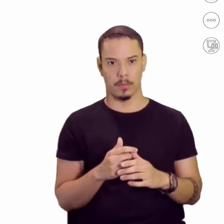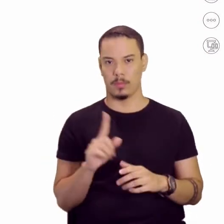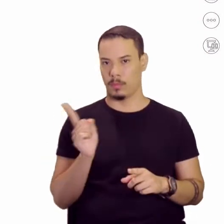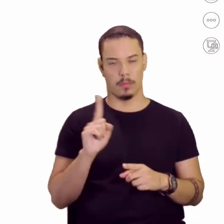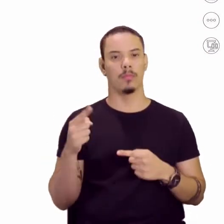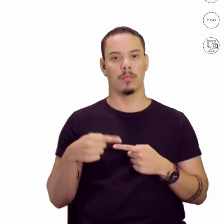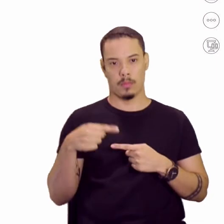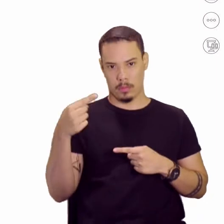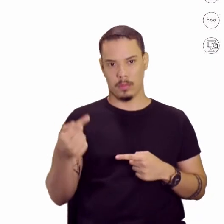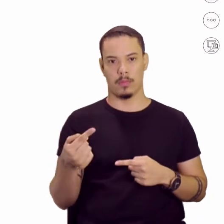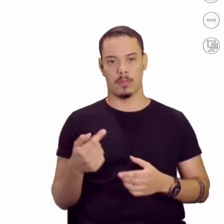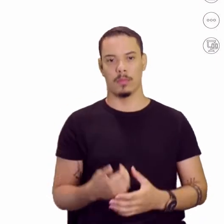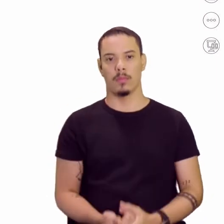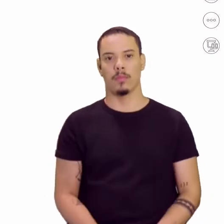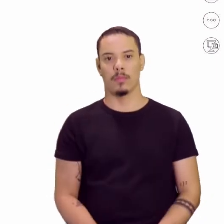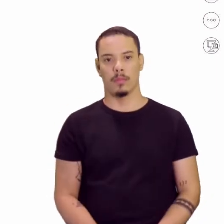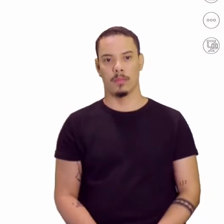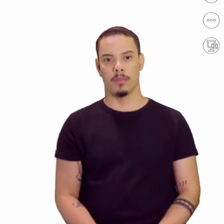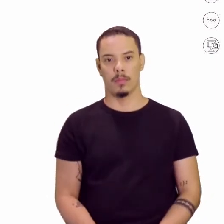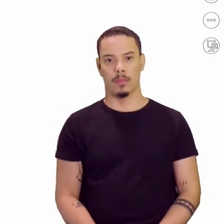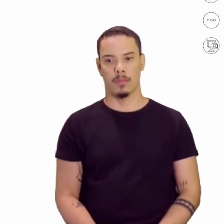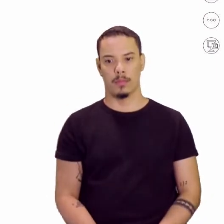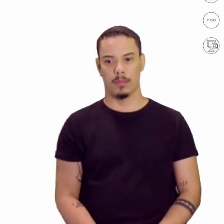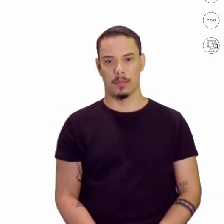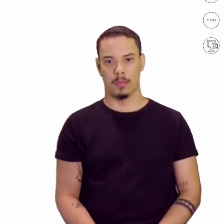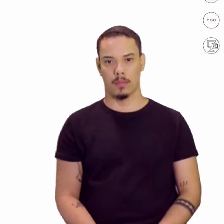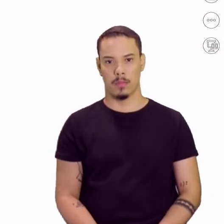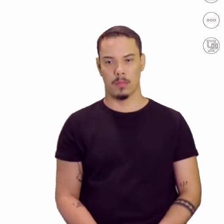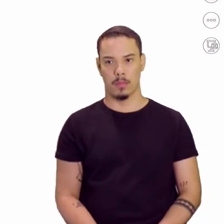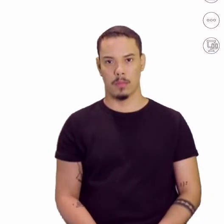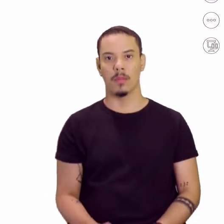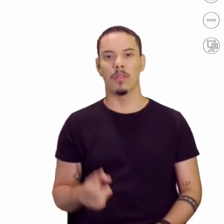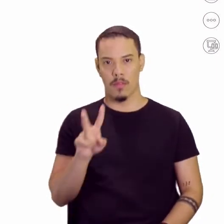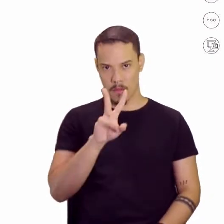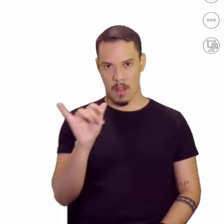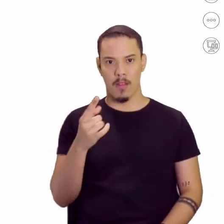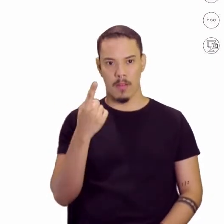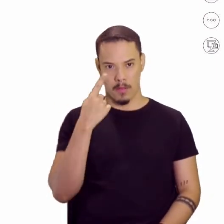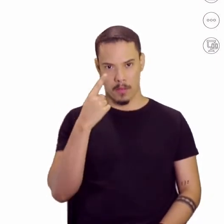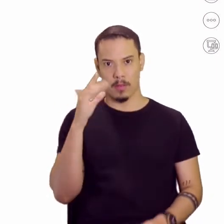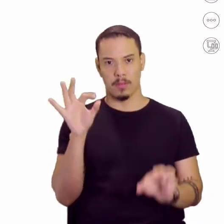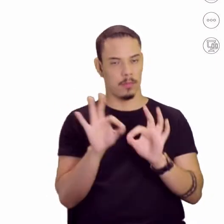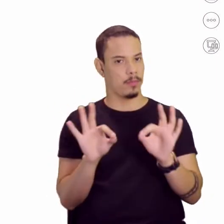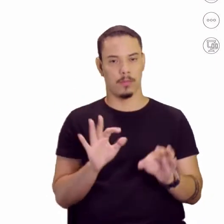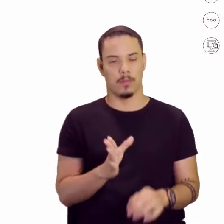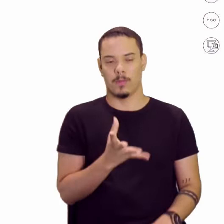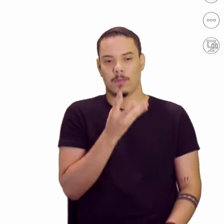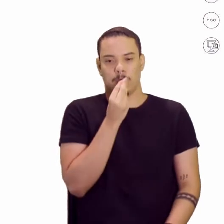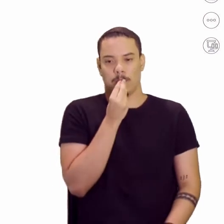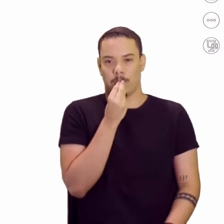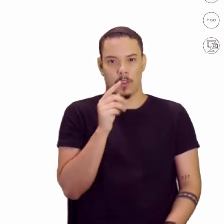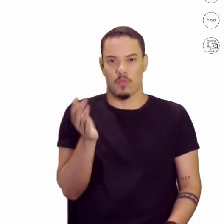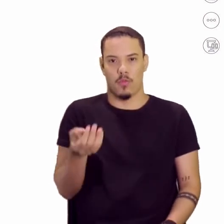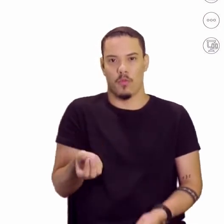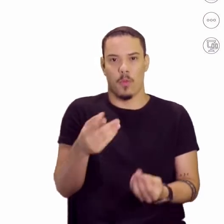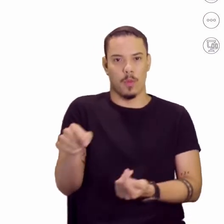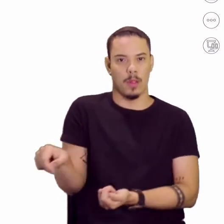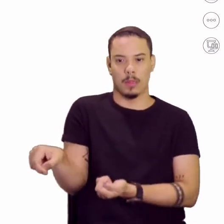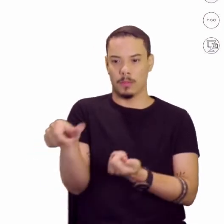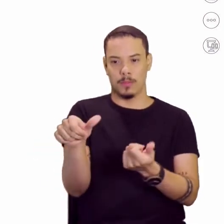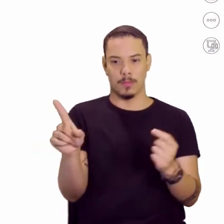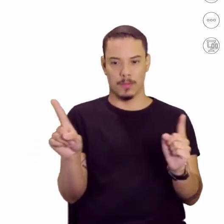não. Não tem. Mas nós vamos ver uma outra frase dele, não vou antecipar para não dar spoiler,